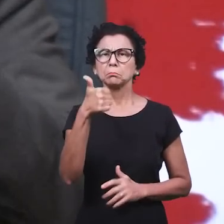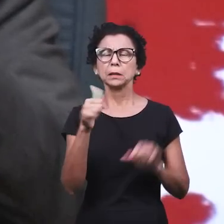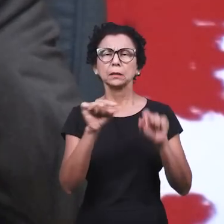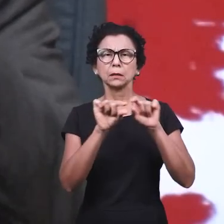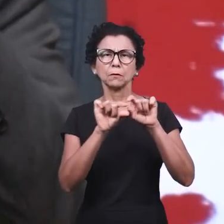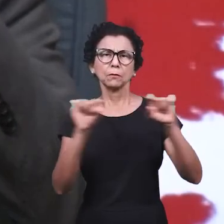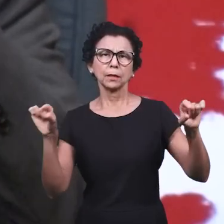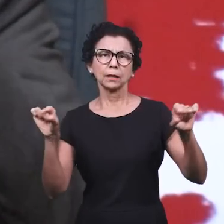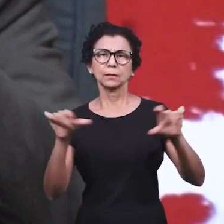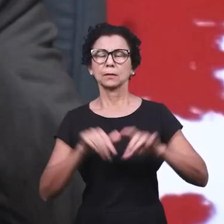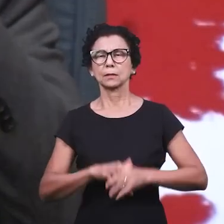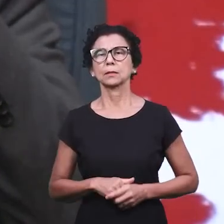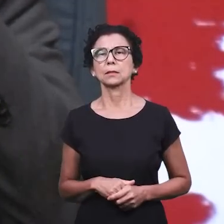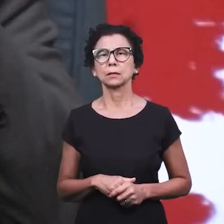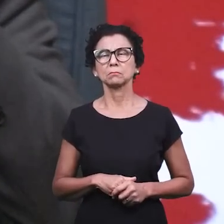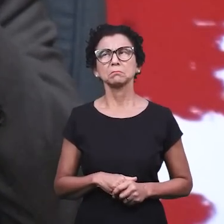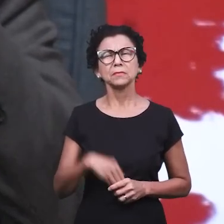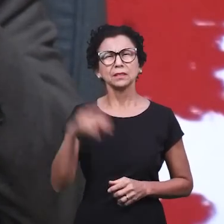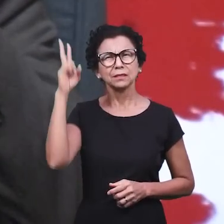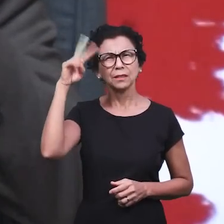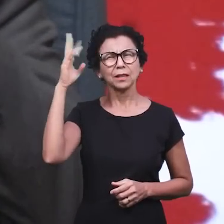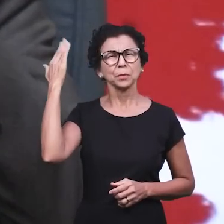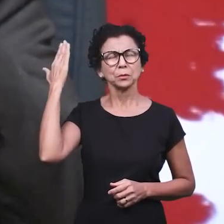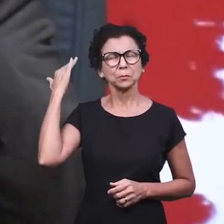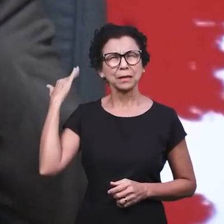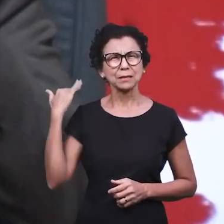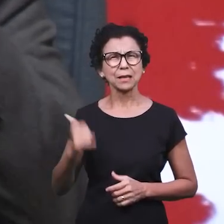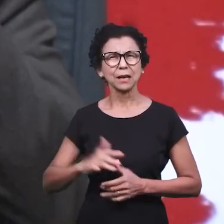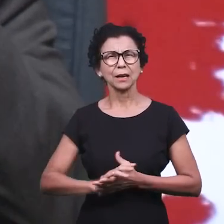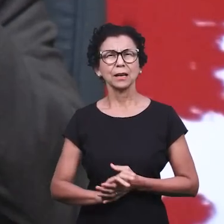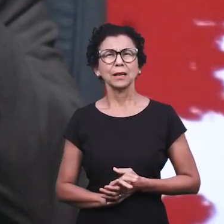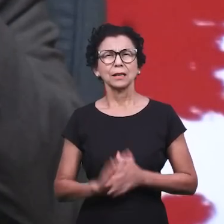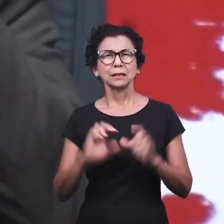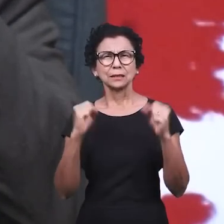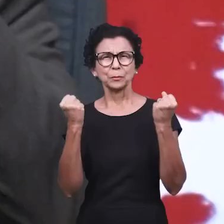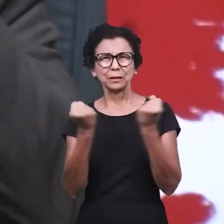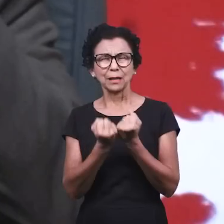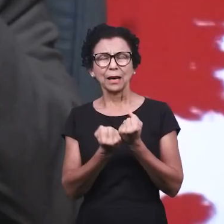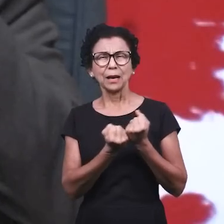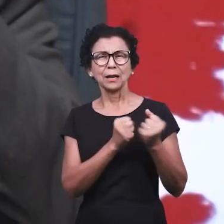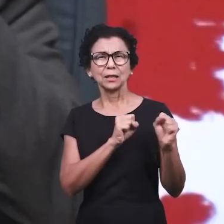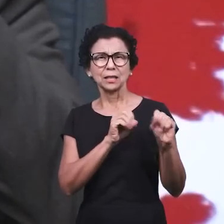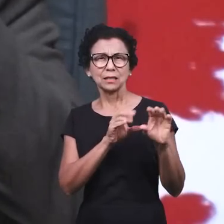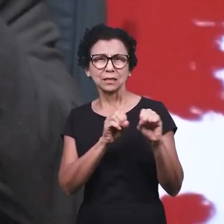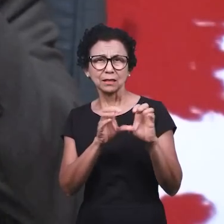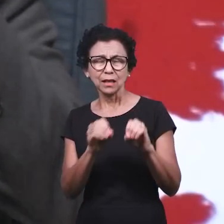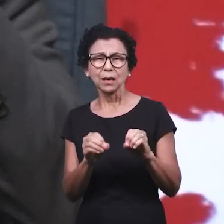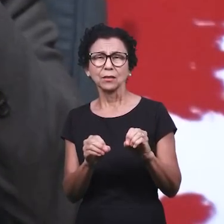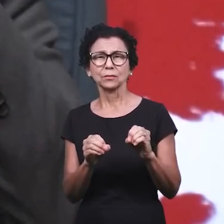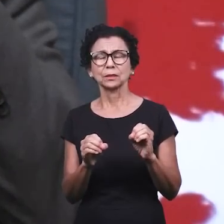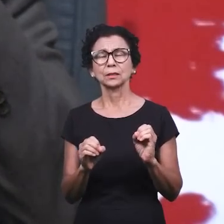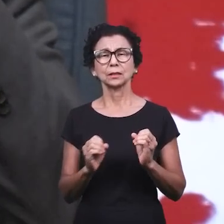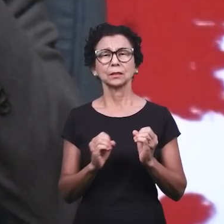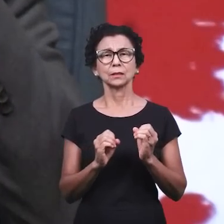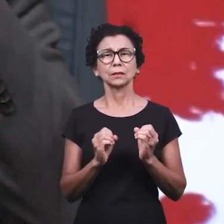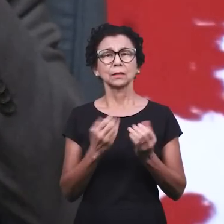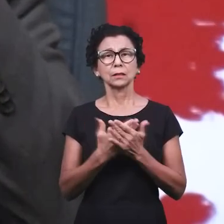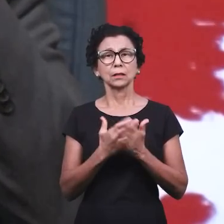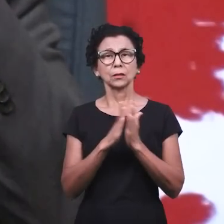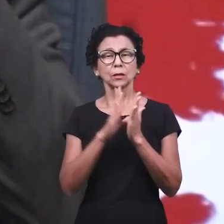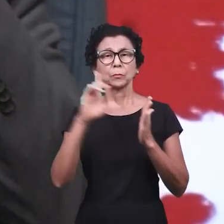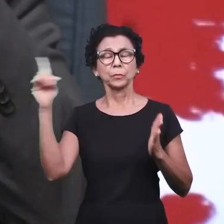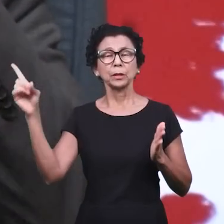quando lá, a primeira frase da Bíblia, quem se lembra, a gente falava isso lá nas nossas aulas sobre